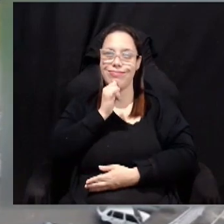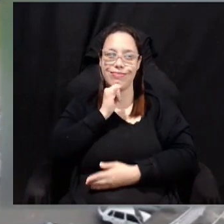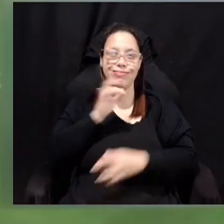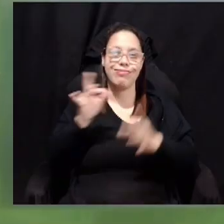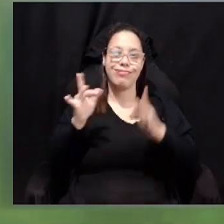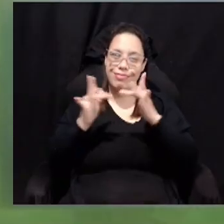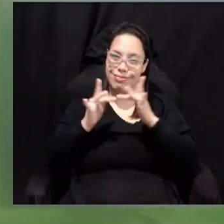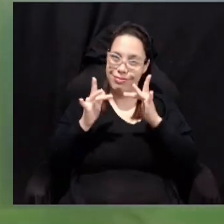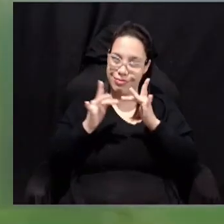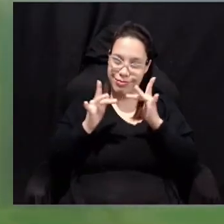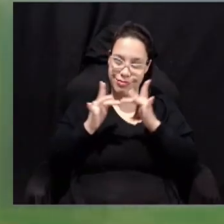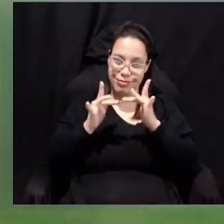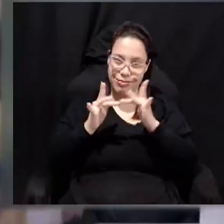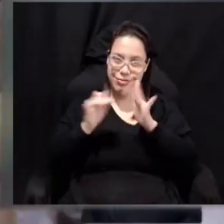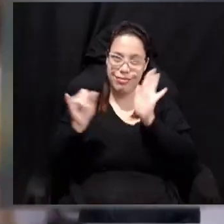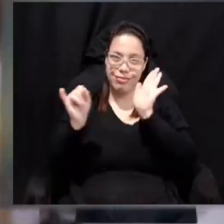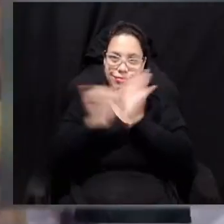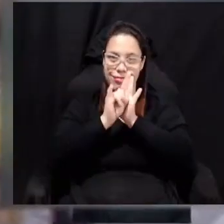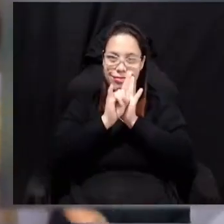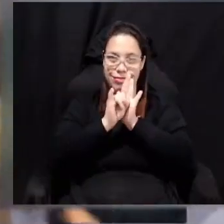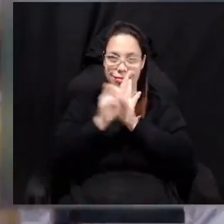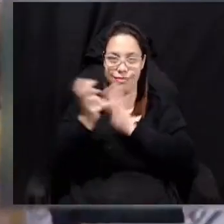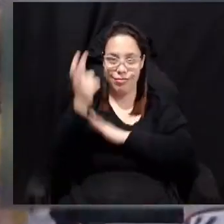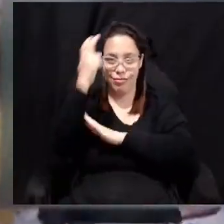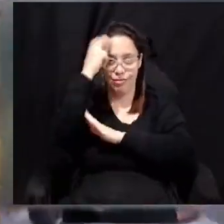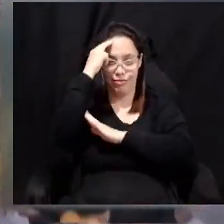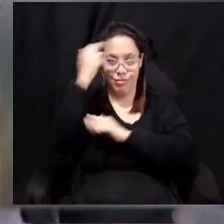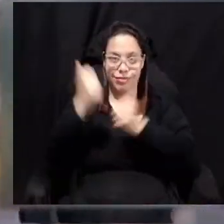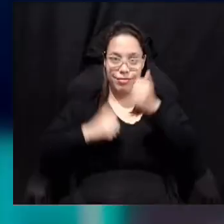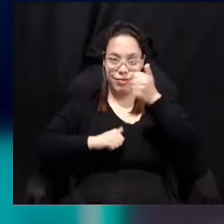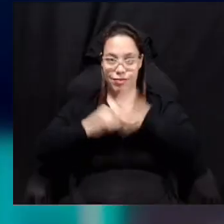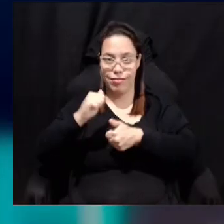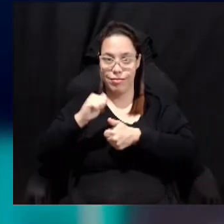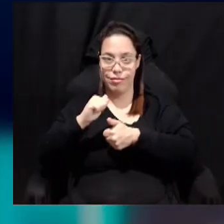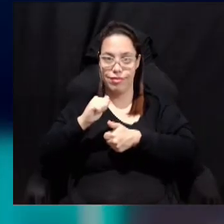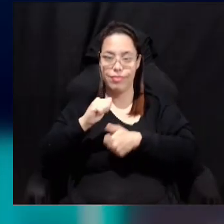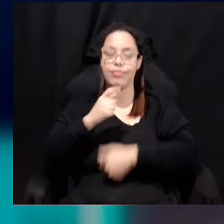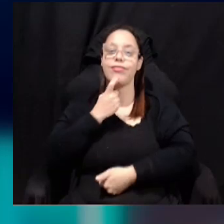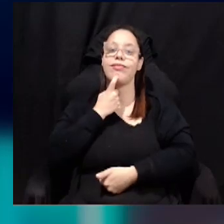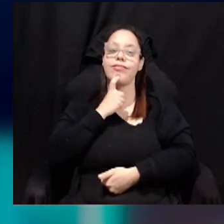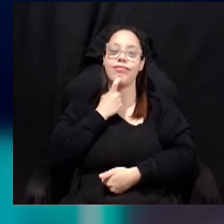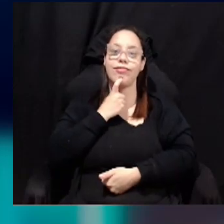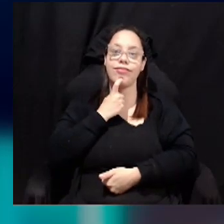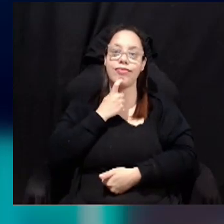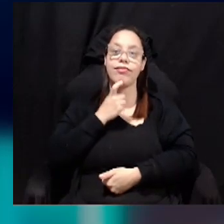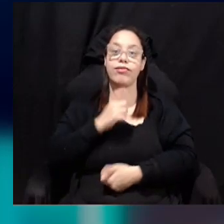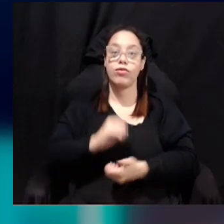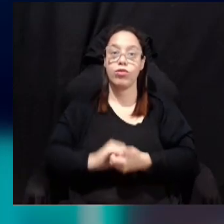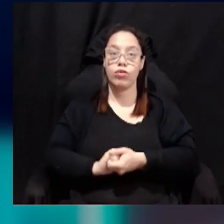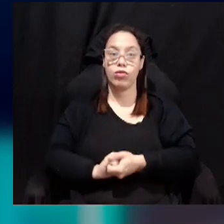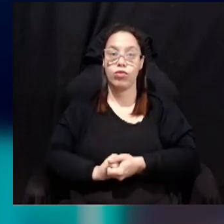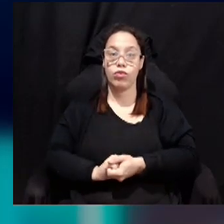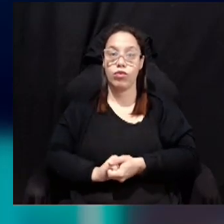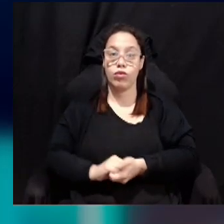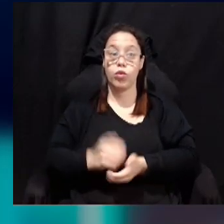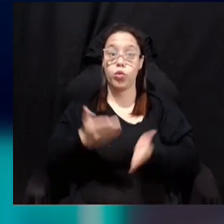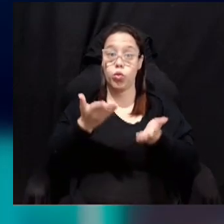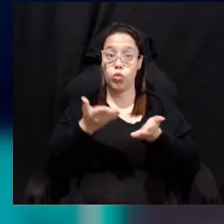a identidade cultural e esportiva da cidade. Campinas viu essa artista